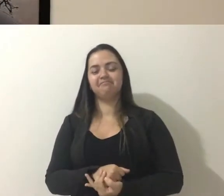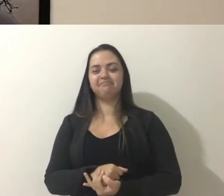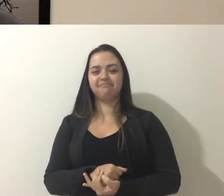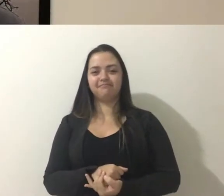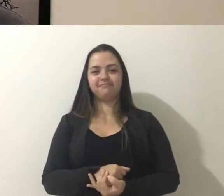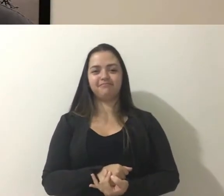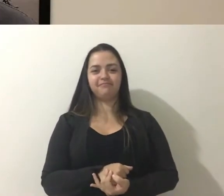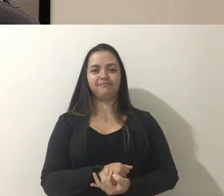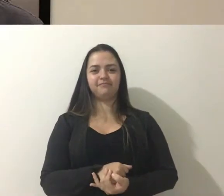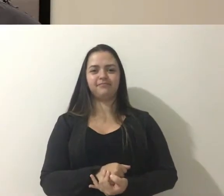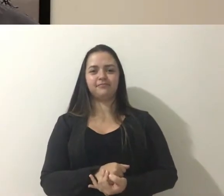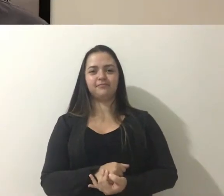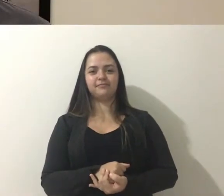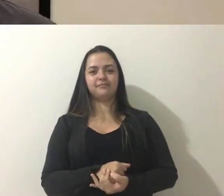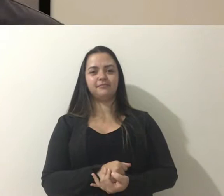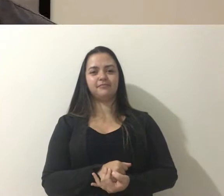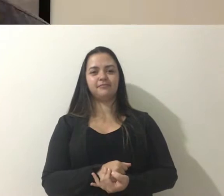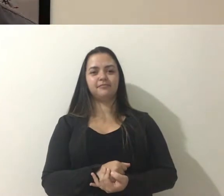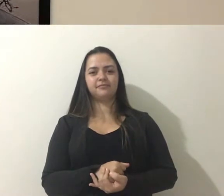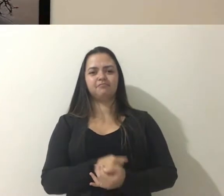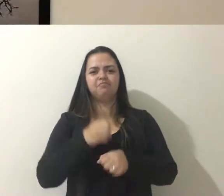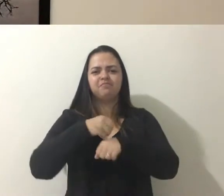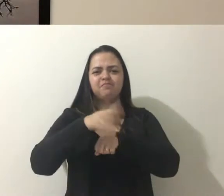fantástica. Que notícia